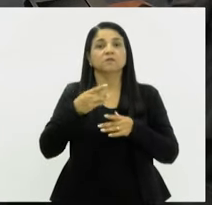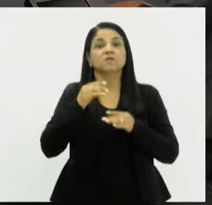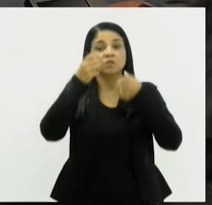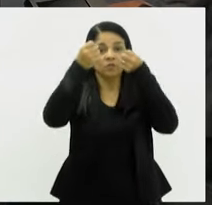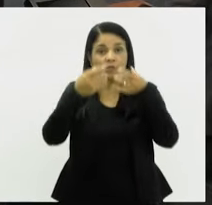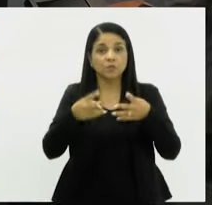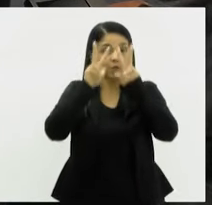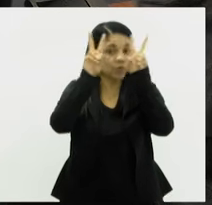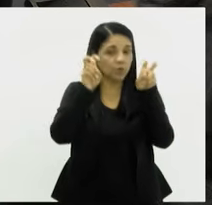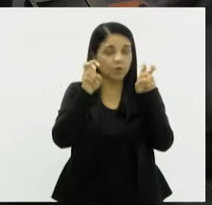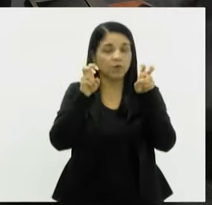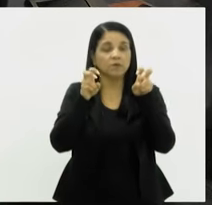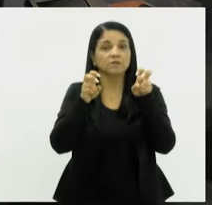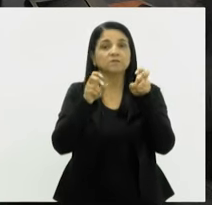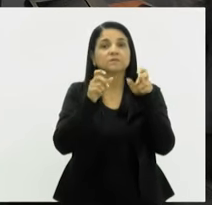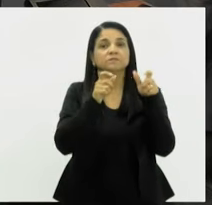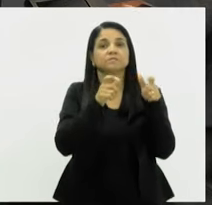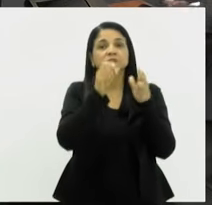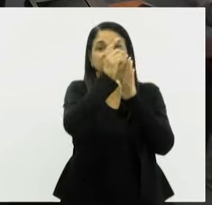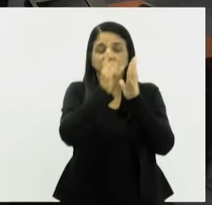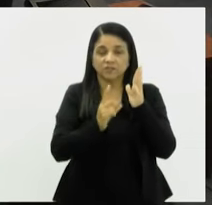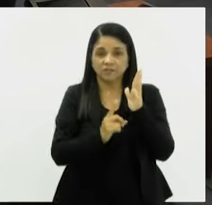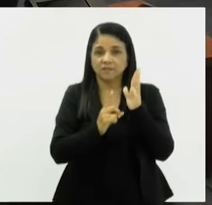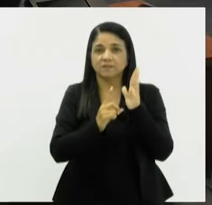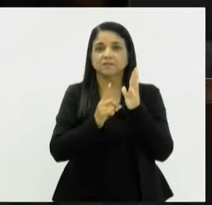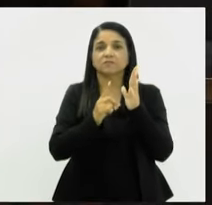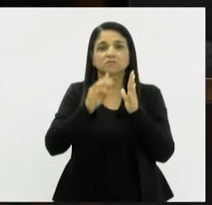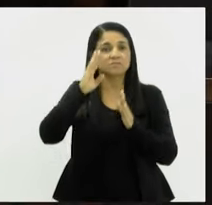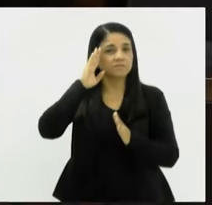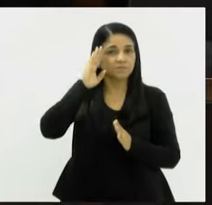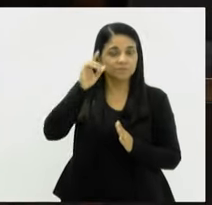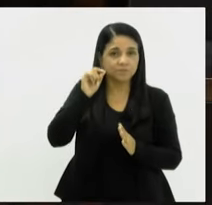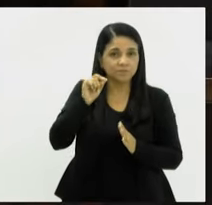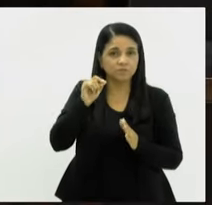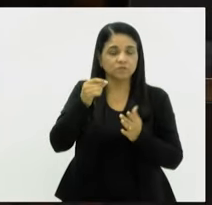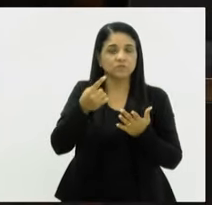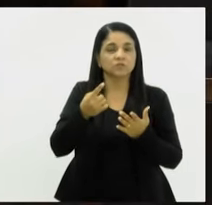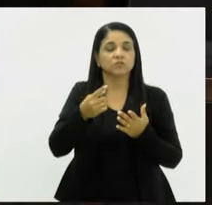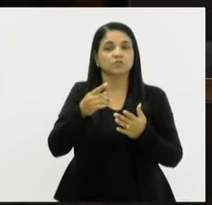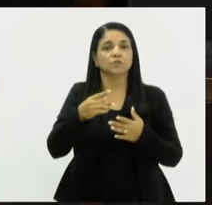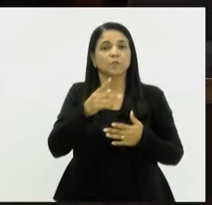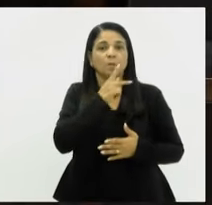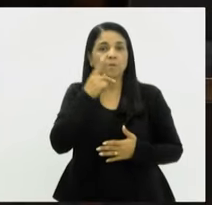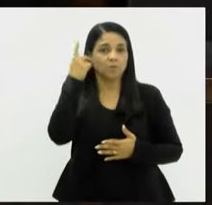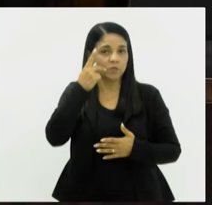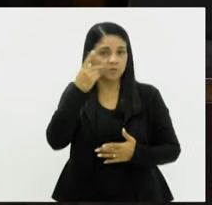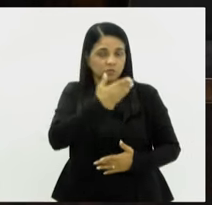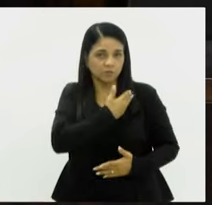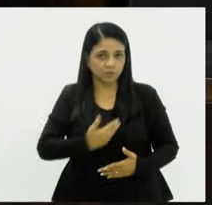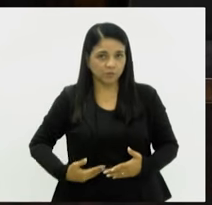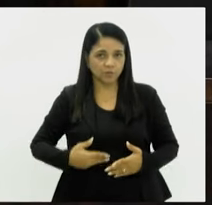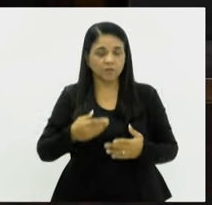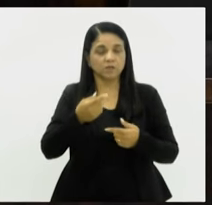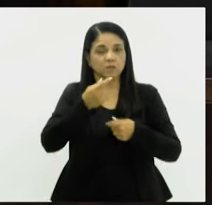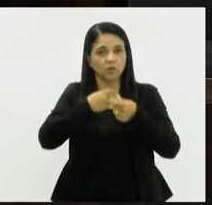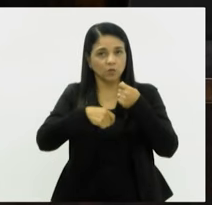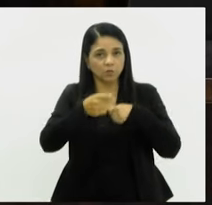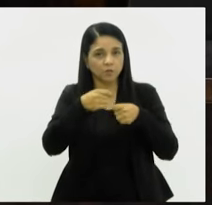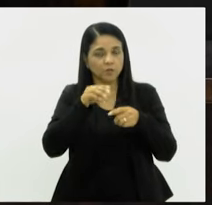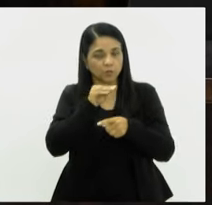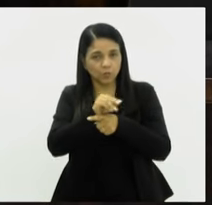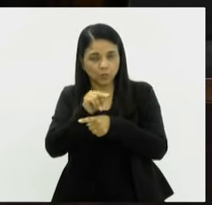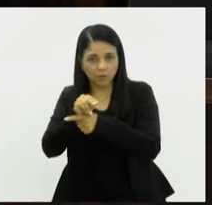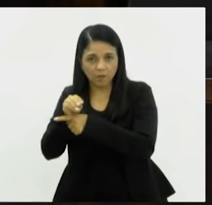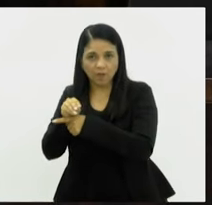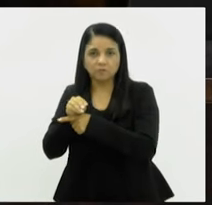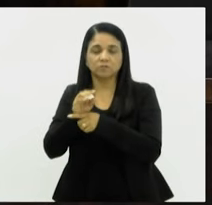sobre o estabelecimento de diretrizes e princípios para a implementação de políticas públicas de economia do cuidado no Estado